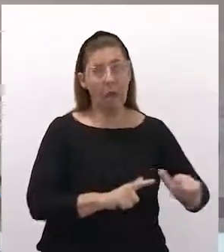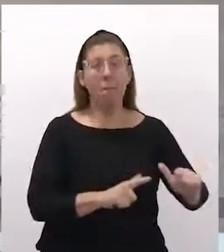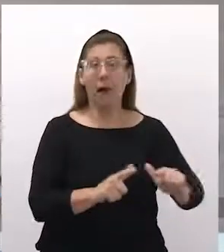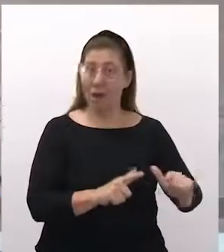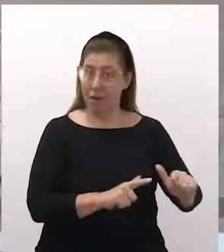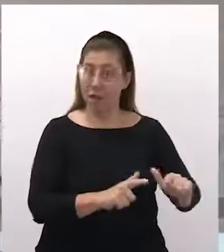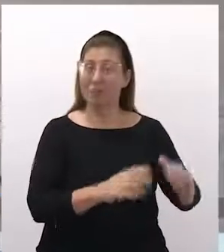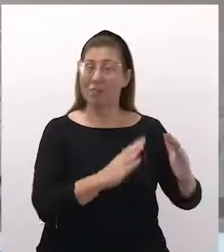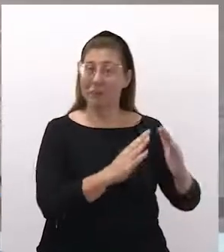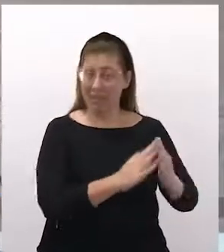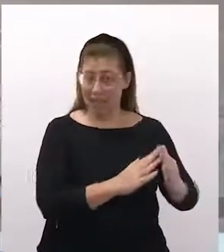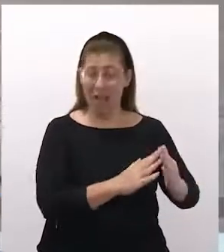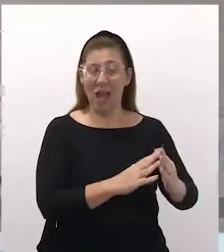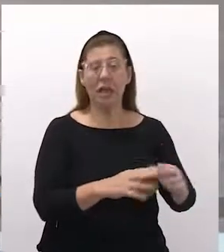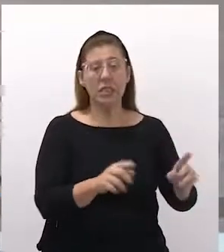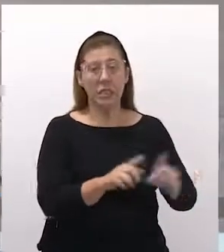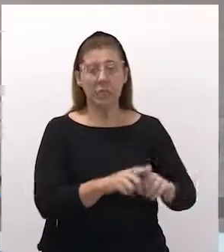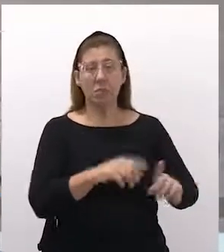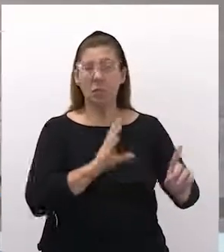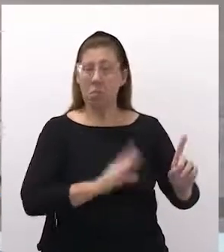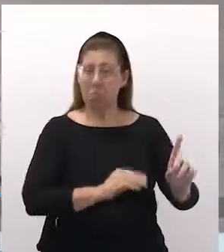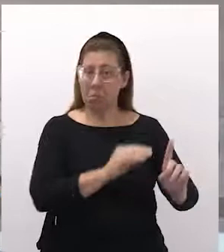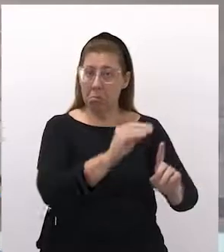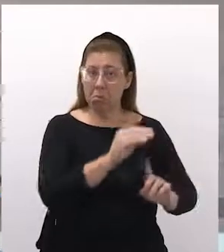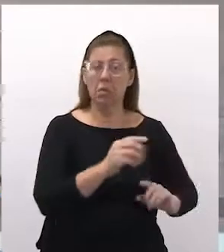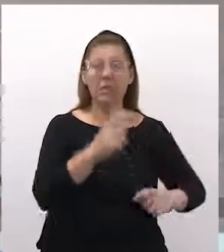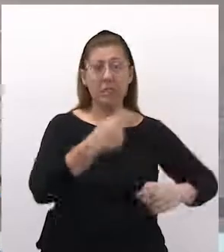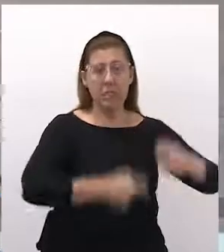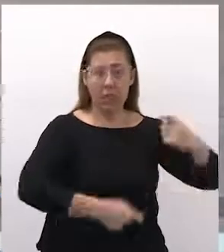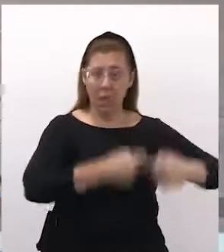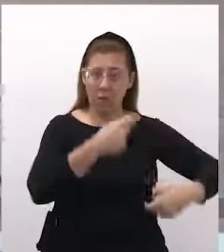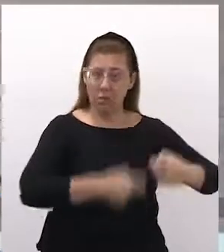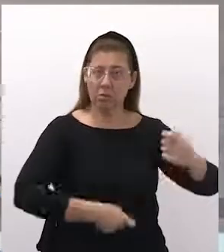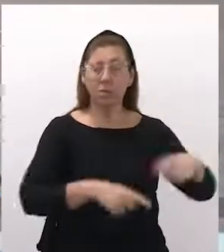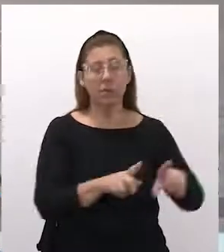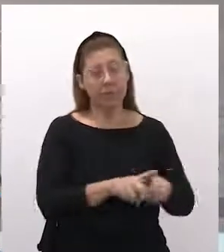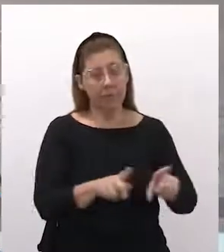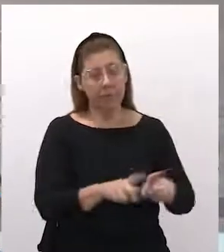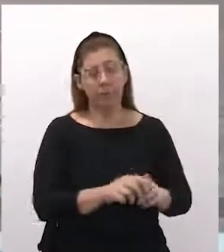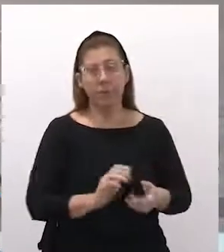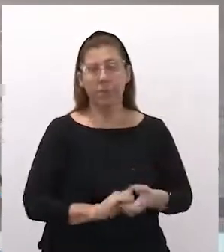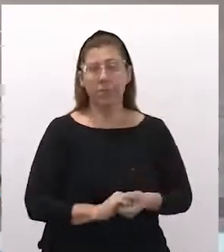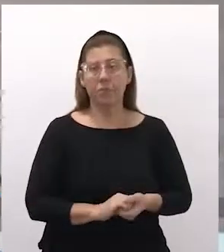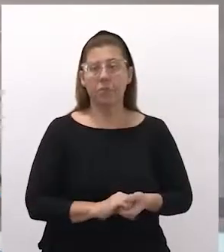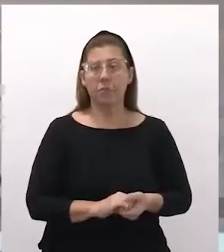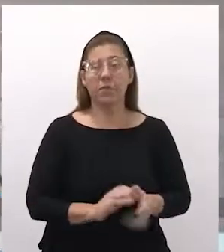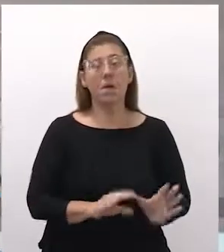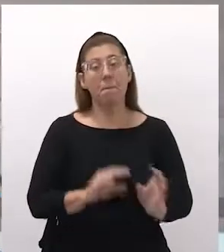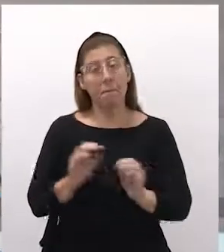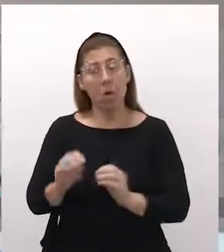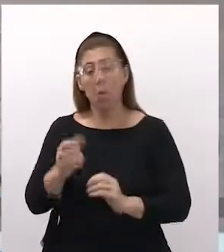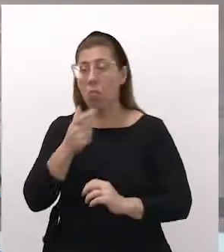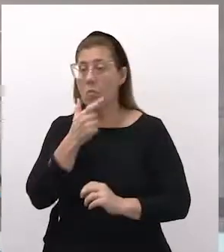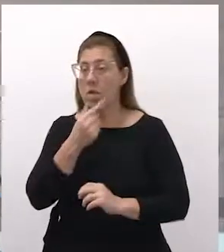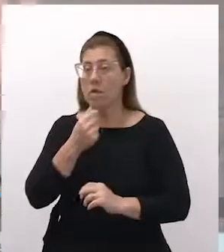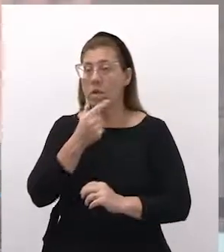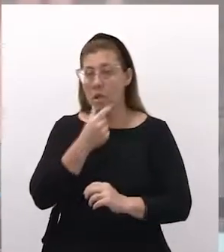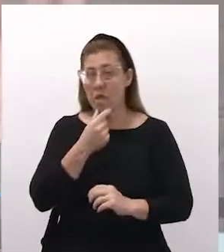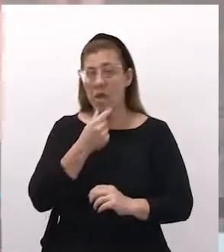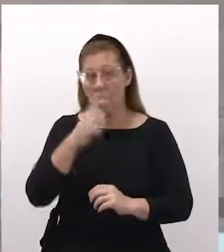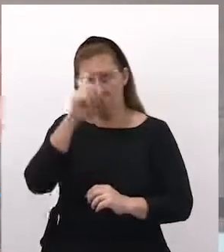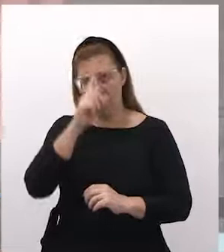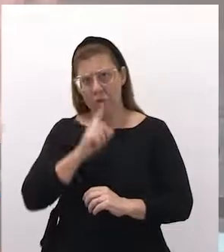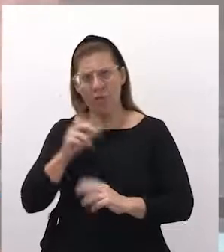sexual, que é um outro ponto importantíssimo que a gente poderia tratar também. Mas os meninos com esse mesmo